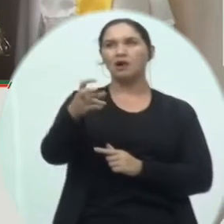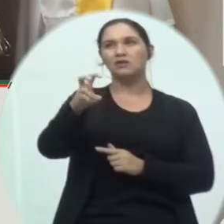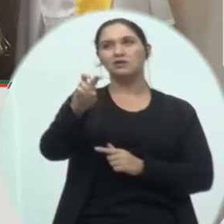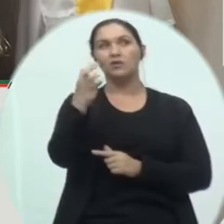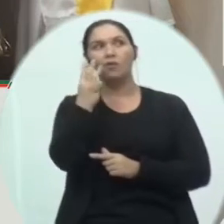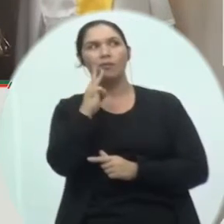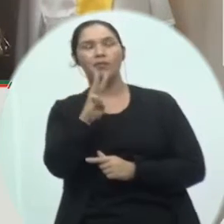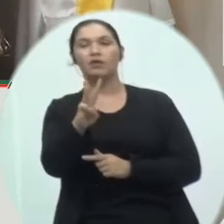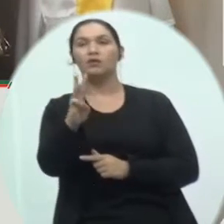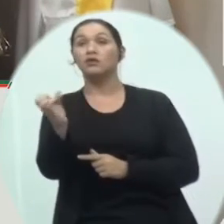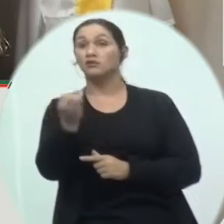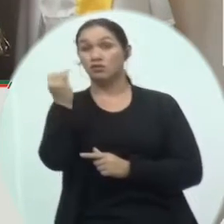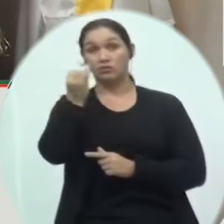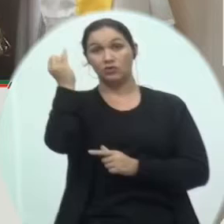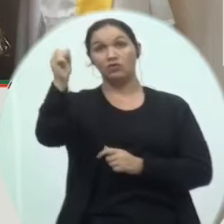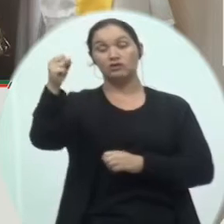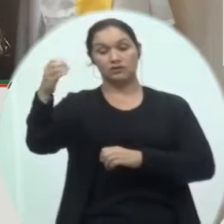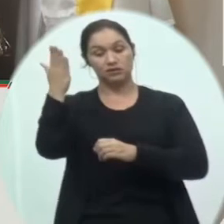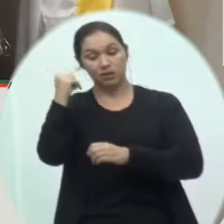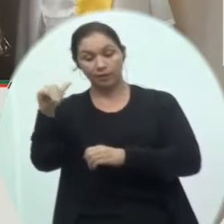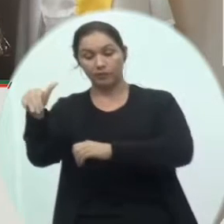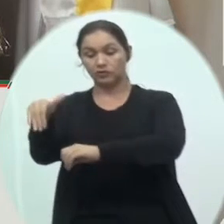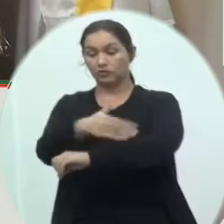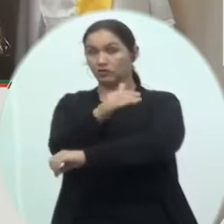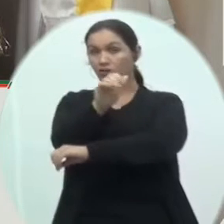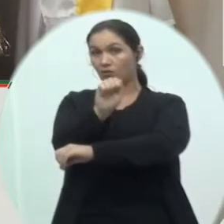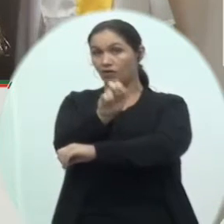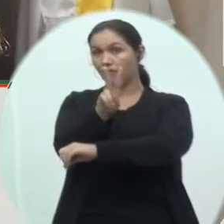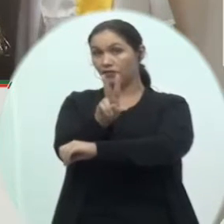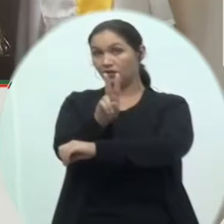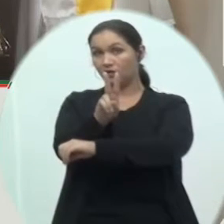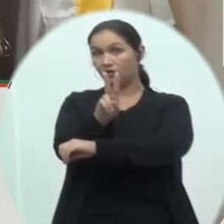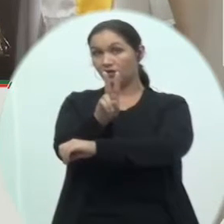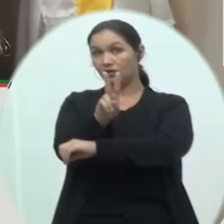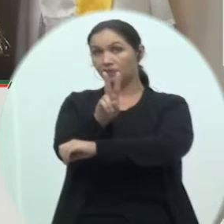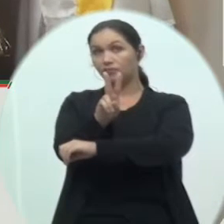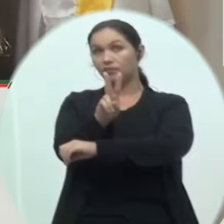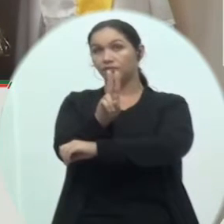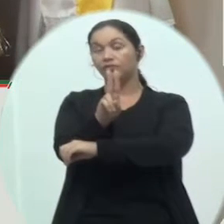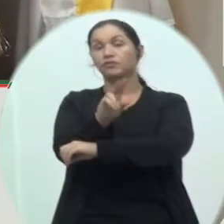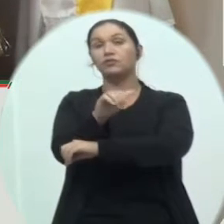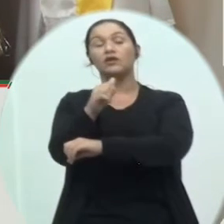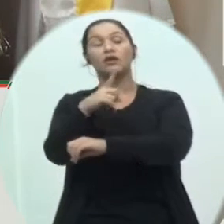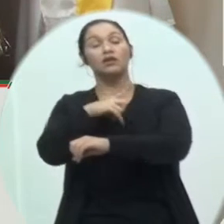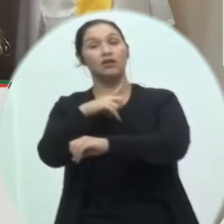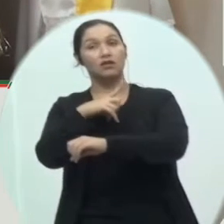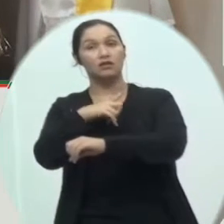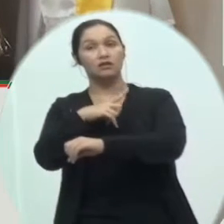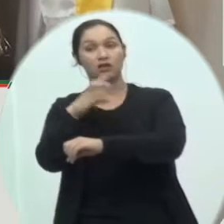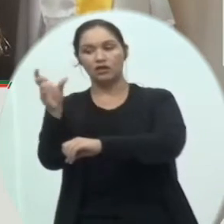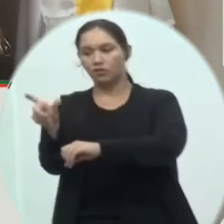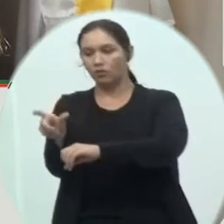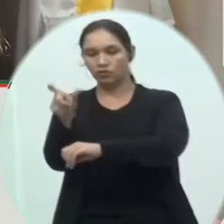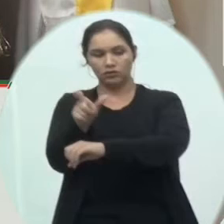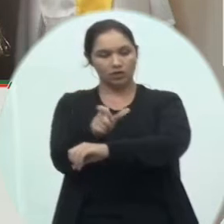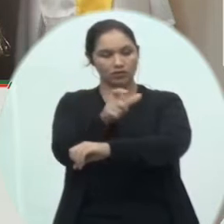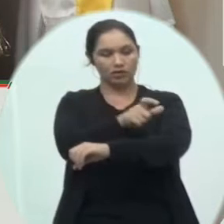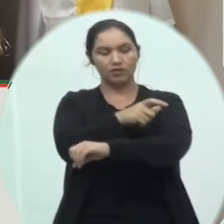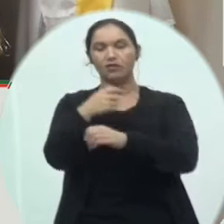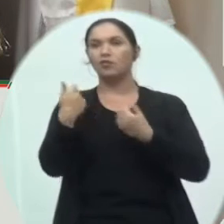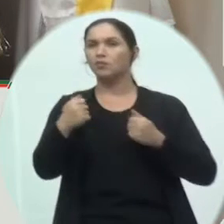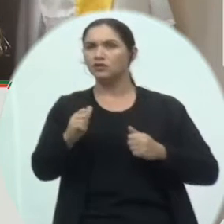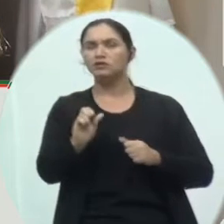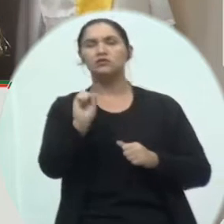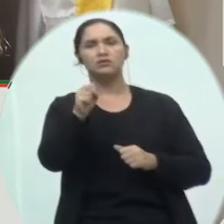nossa região. Em toda a avenida tem mais de 10 pontos, como o vereador Zairo sempre bem fala, para fazer inserção nesse sentido. Como também esse